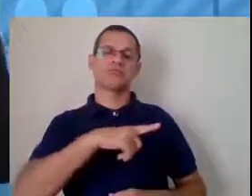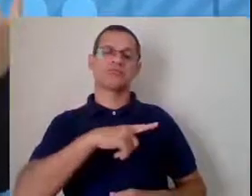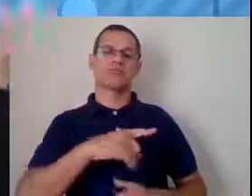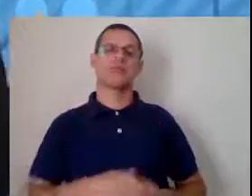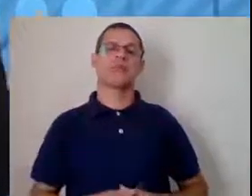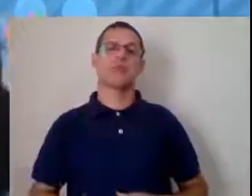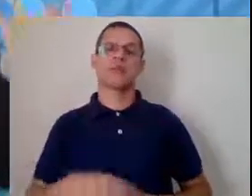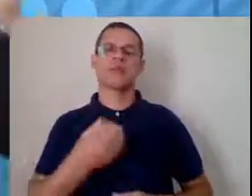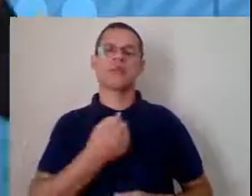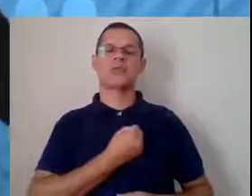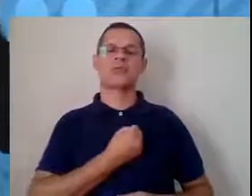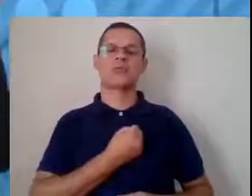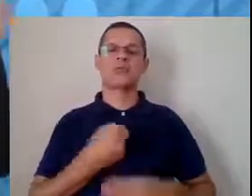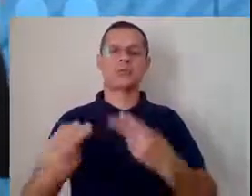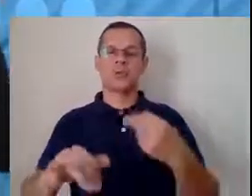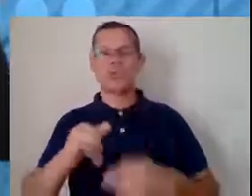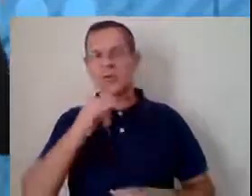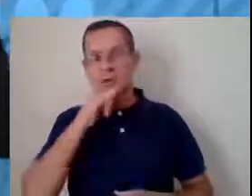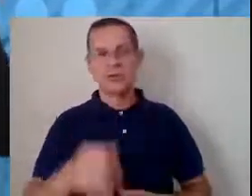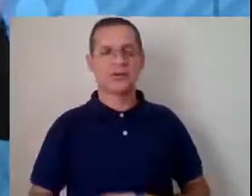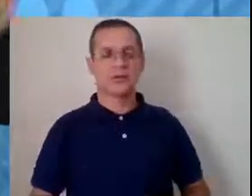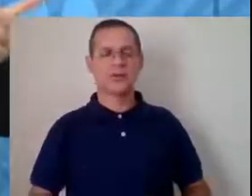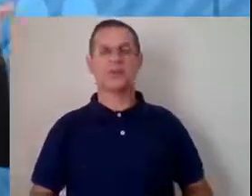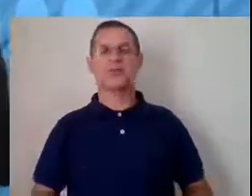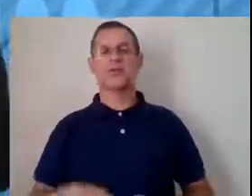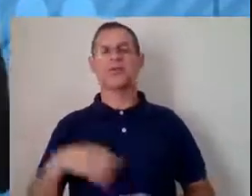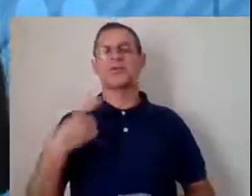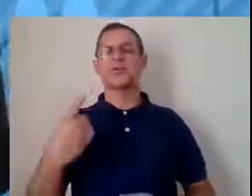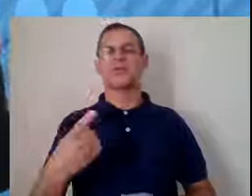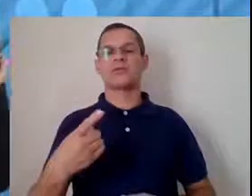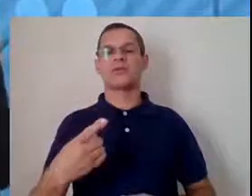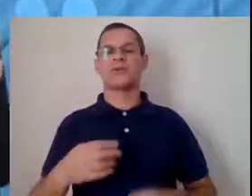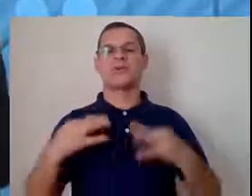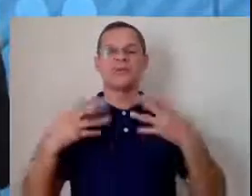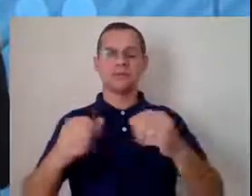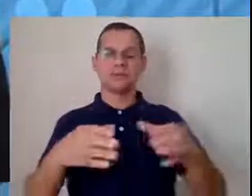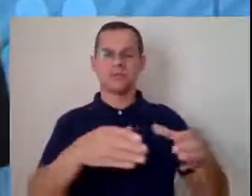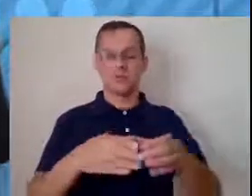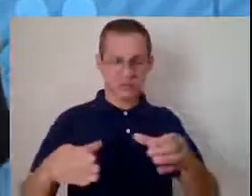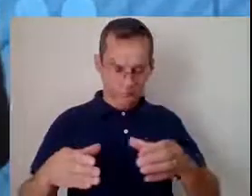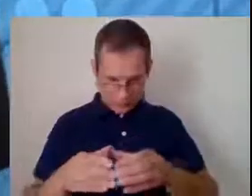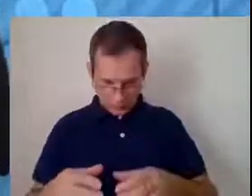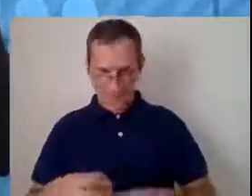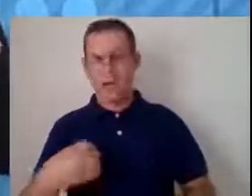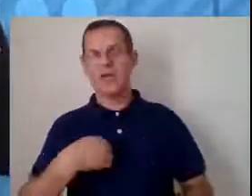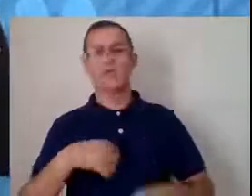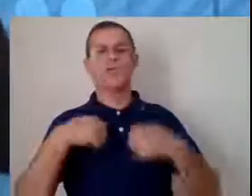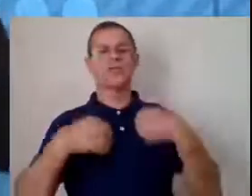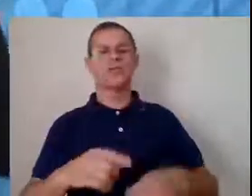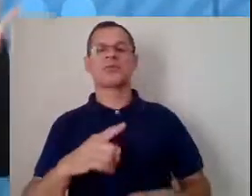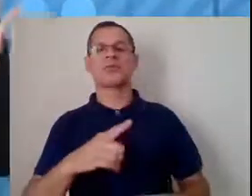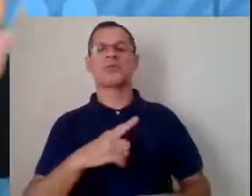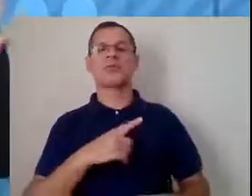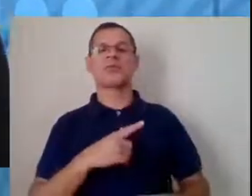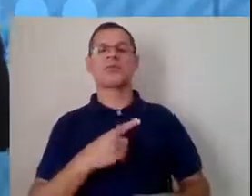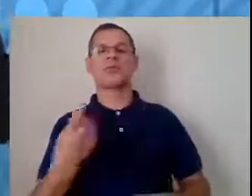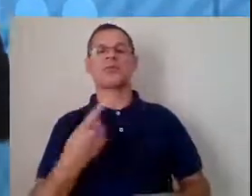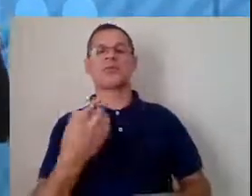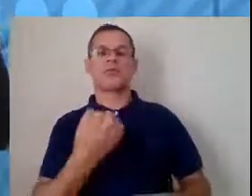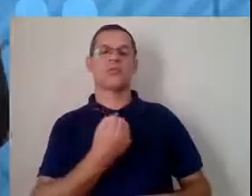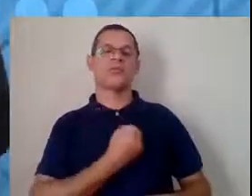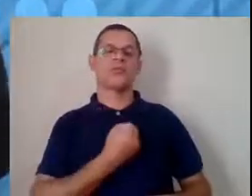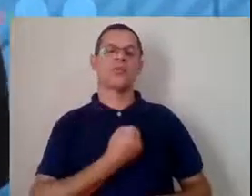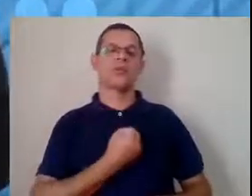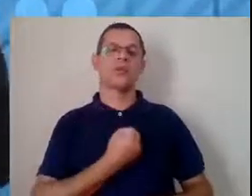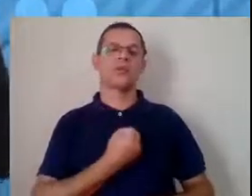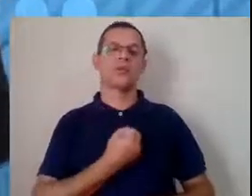tivessem números em comum, por exemplo, se um se repetisse em todos os conjuntos, eu só precisaria colocar uma vez. Tá? Não